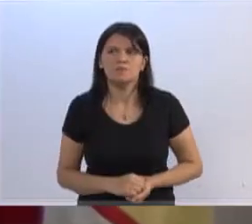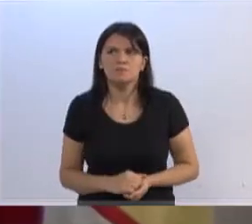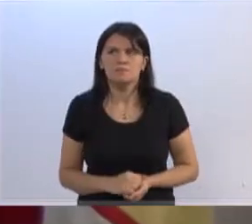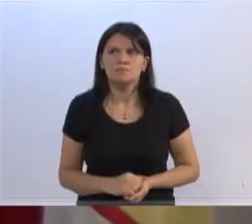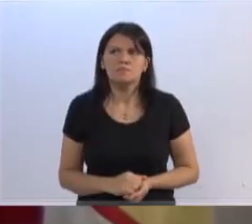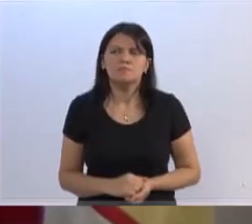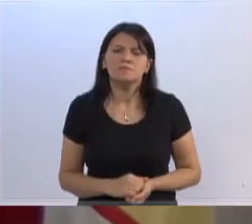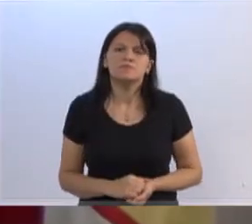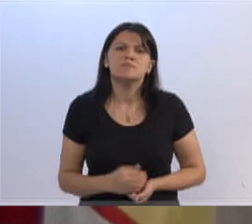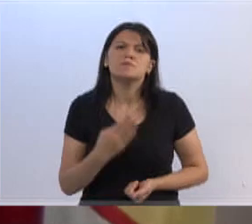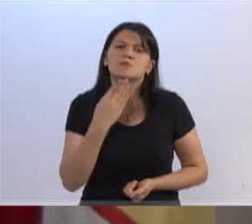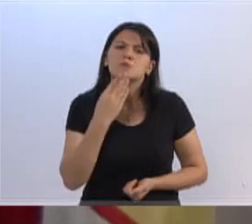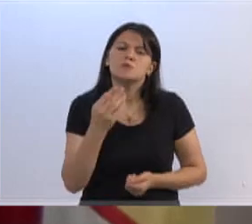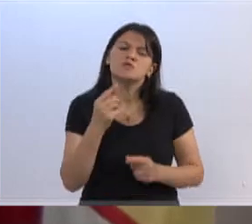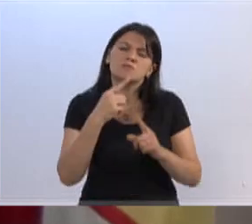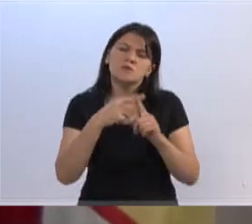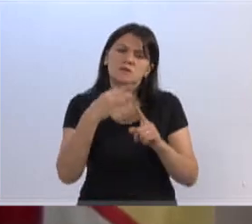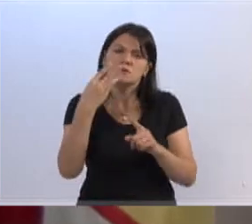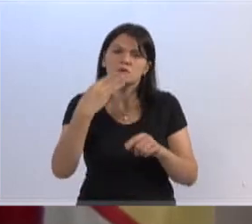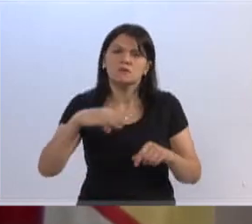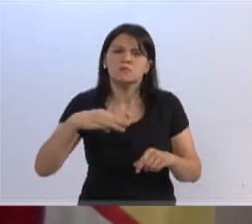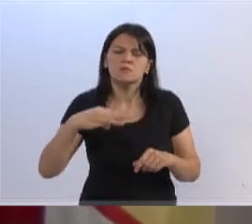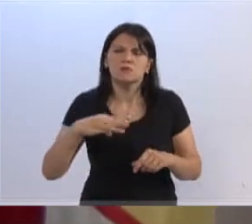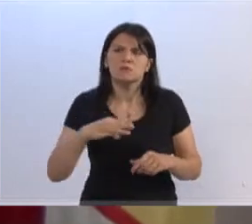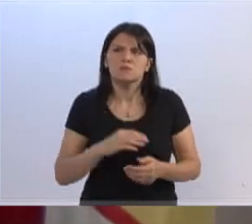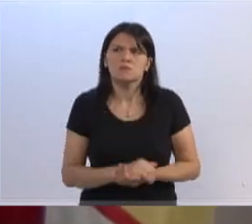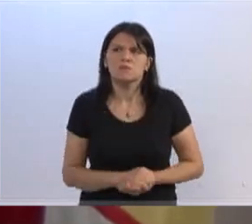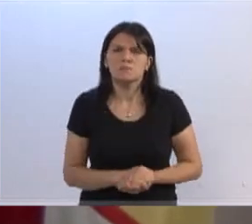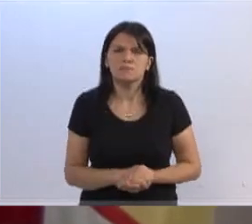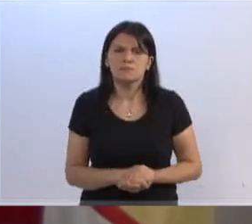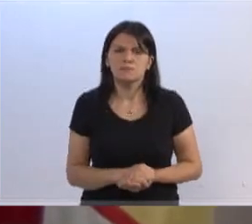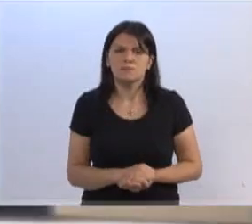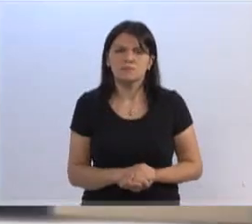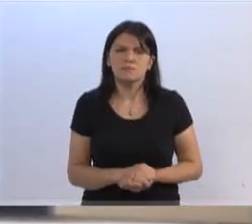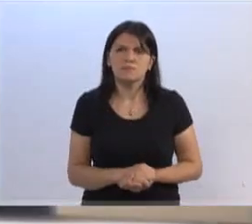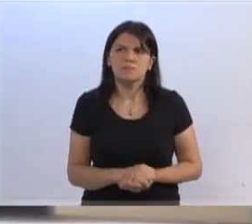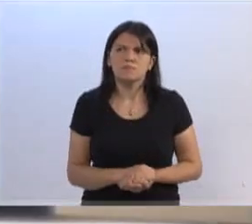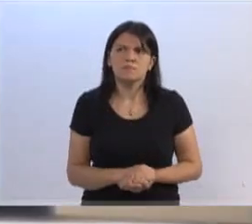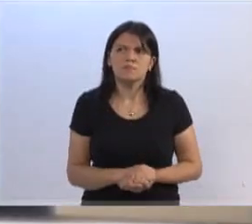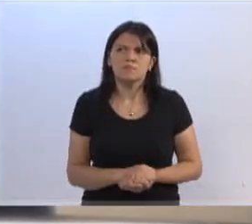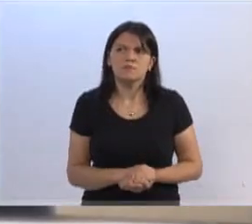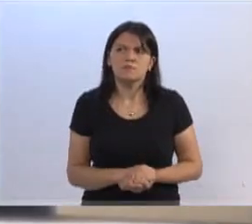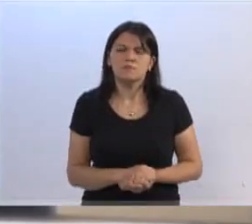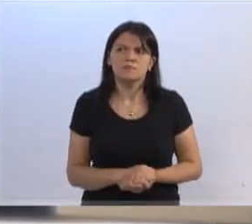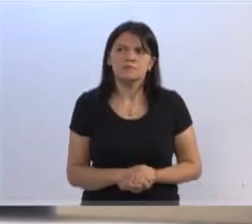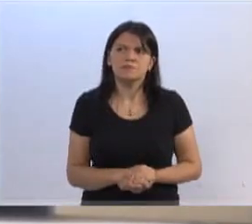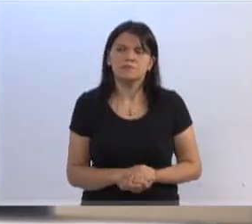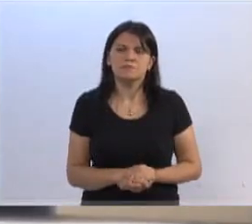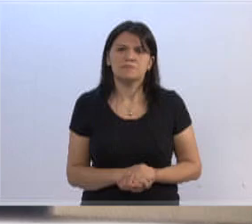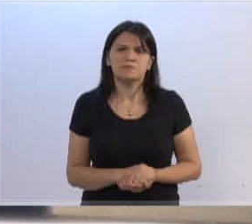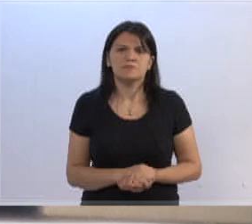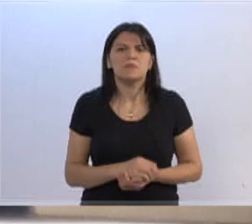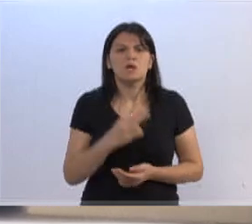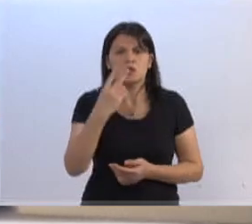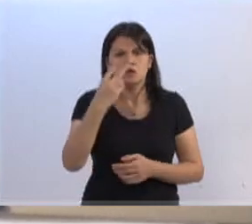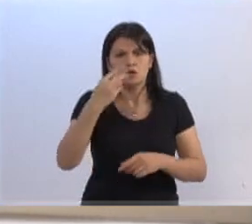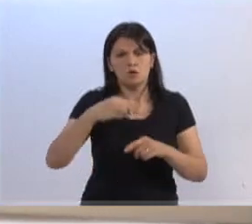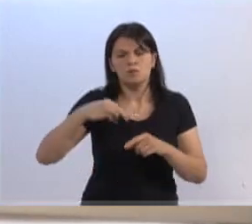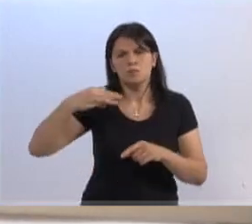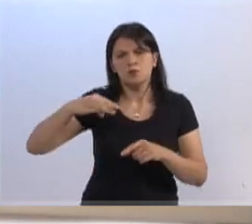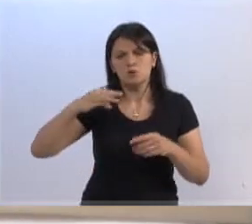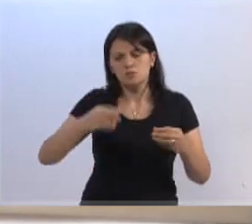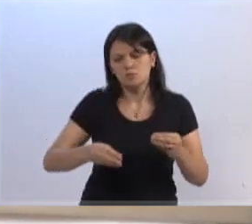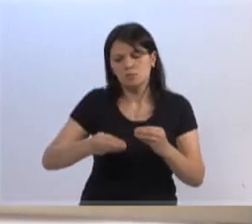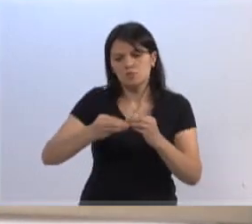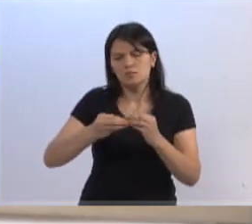Presidente, peço mais 3 minutos para a conclusão da minha fala. Só um minuto. Ari, 2 minutos normais, ainda que se tiver alguém que quiser